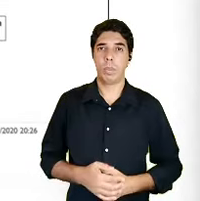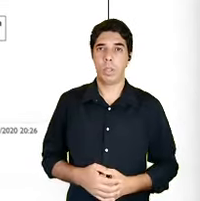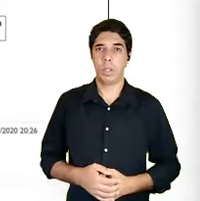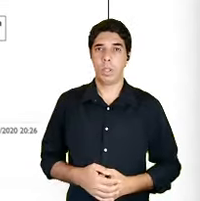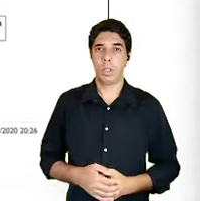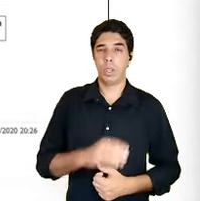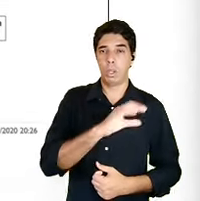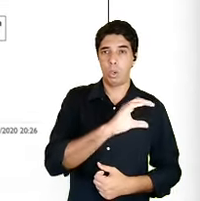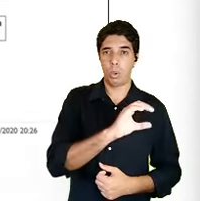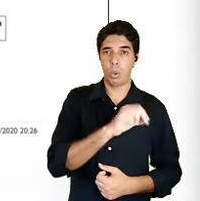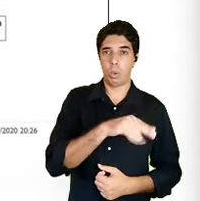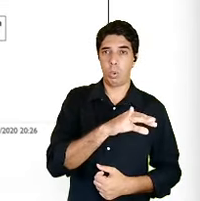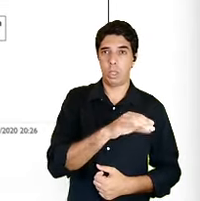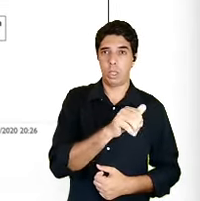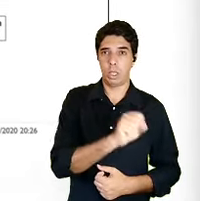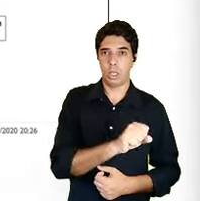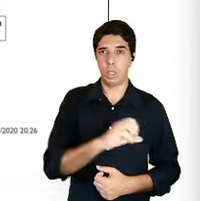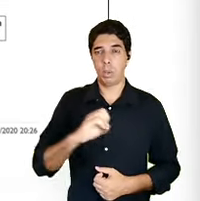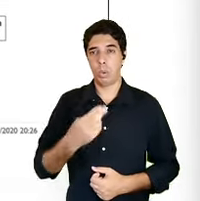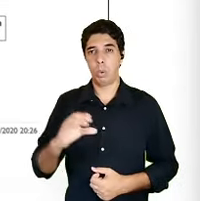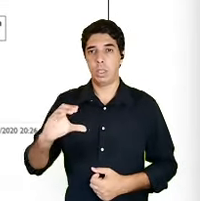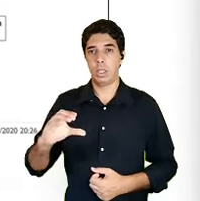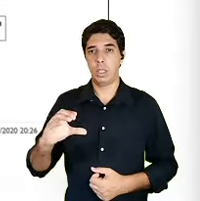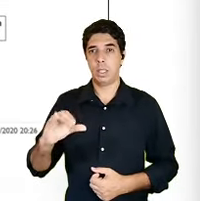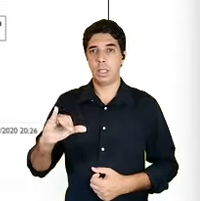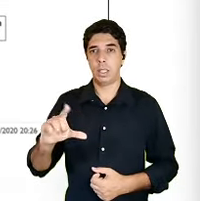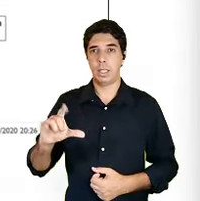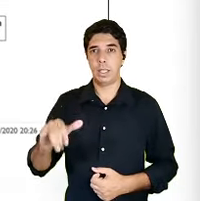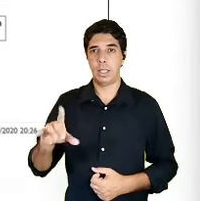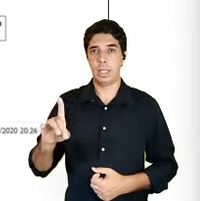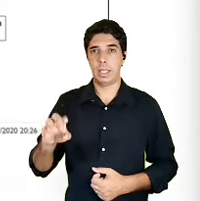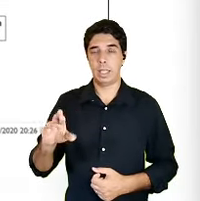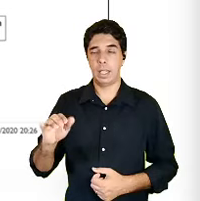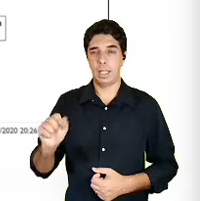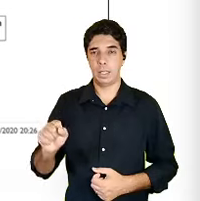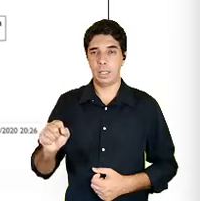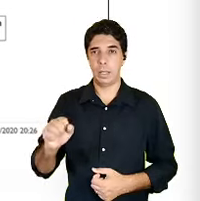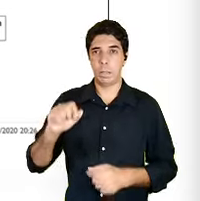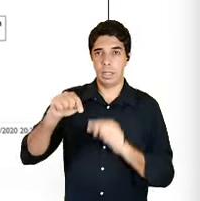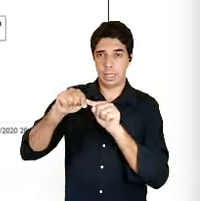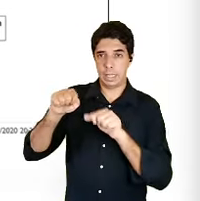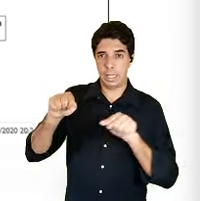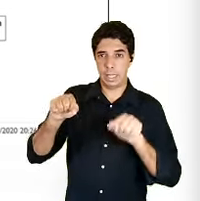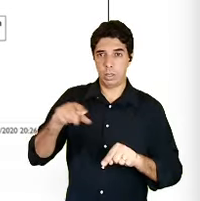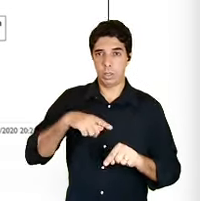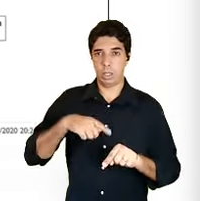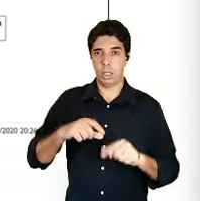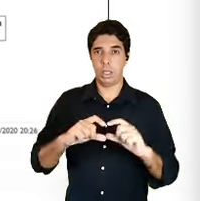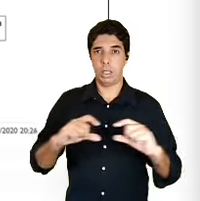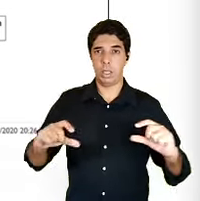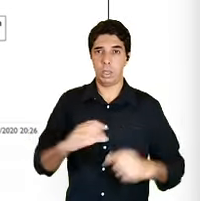leque de tipos de projeções, nós vamos focar aqui nas vistas ortográficas. Mas vou falar um pouquinho para vocês hoje a diferença